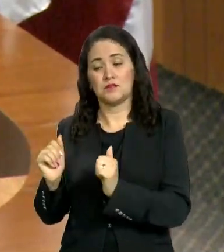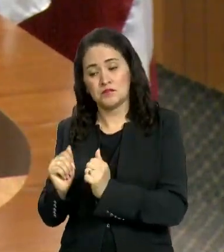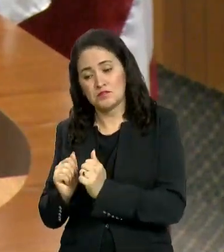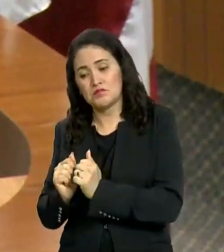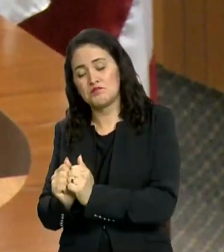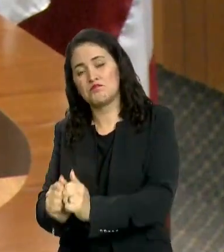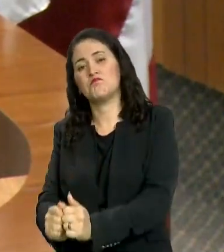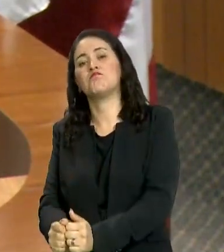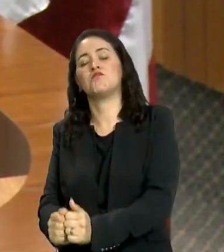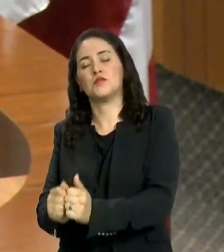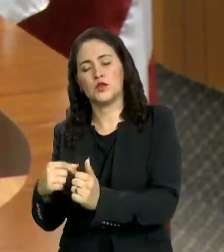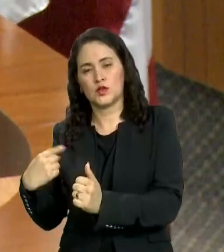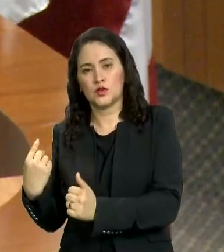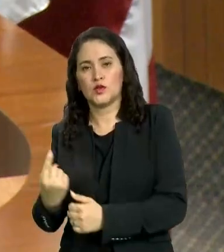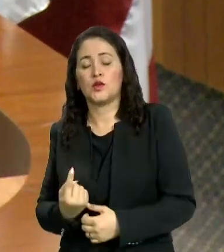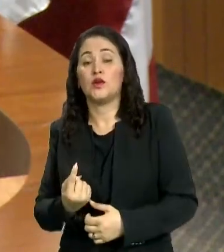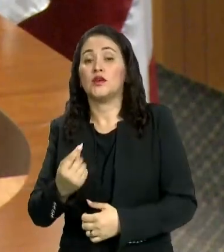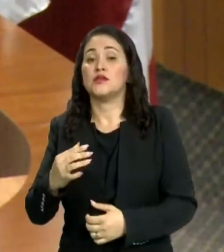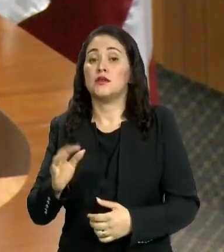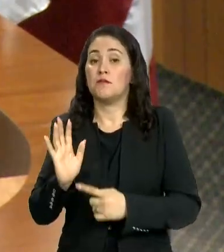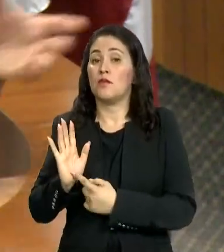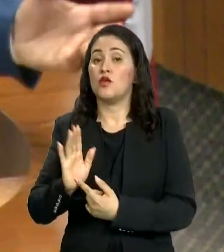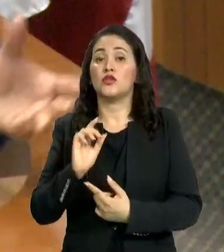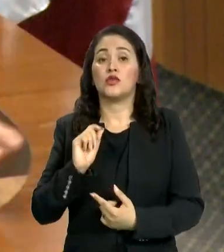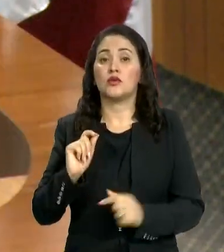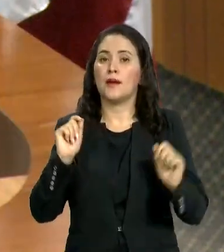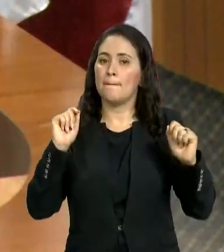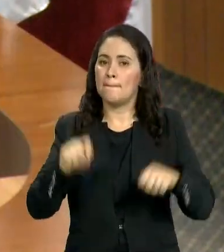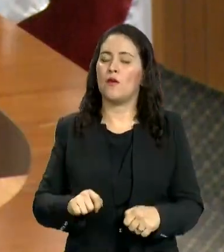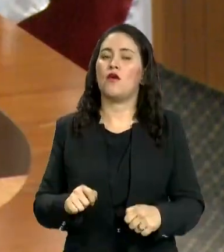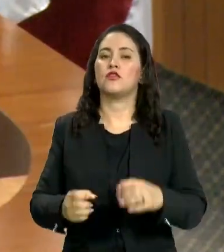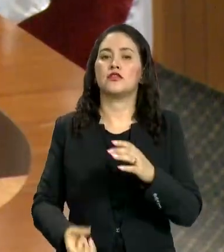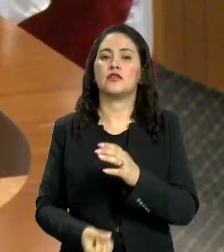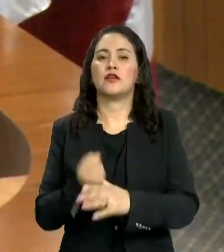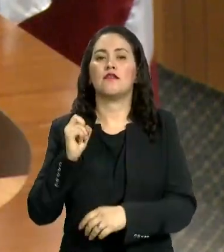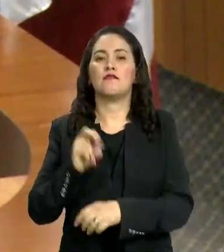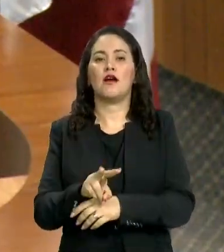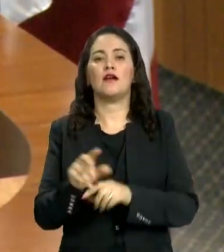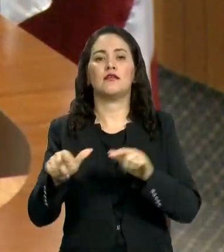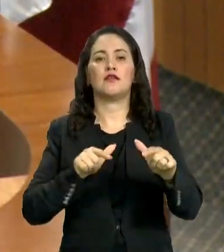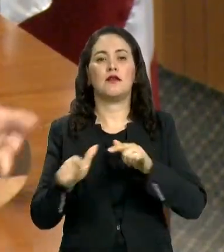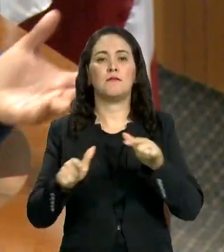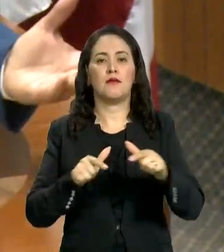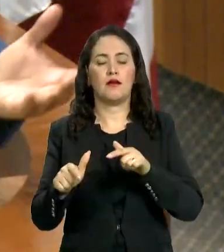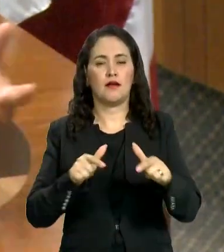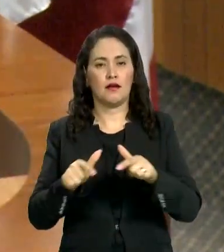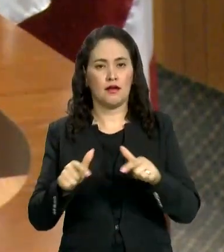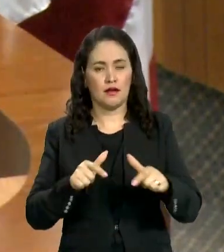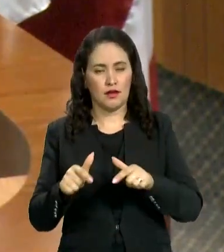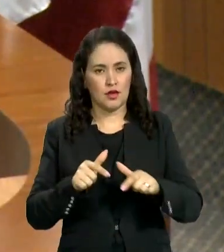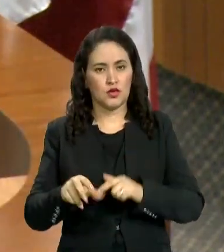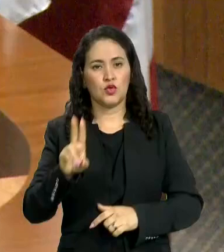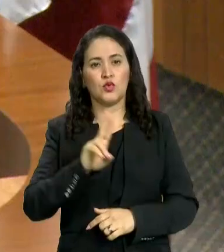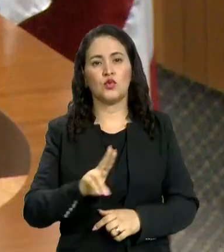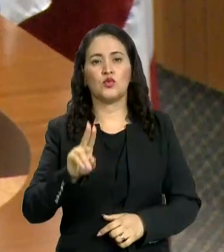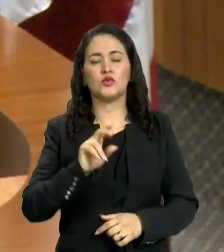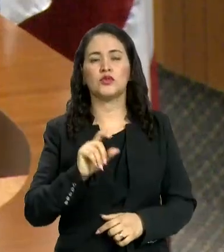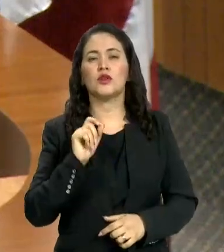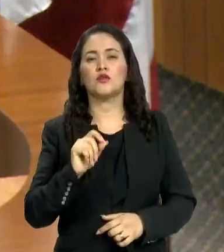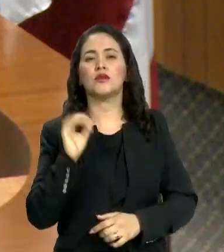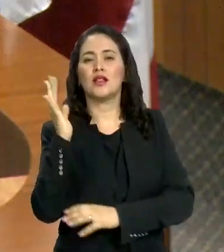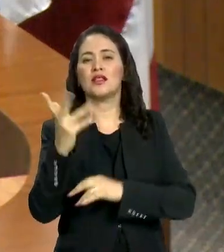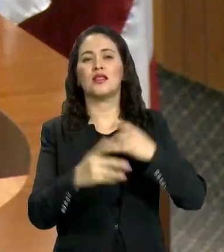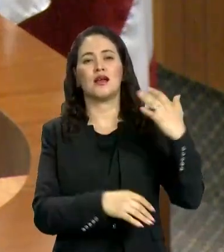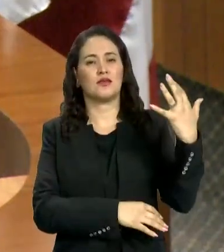emprego através do Babaçu que já foi uma pauta muito importante da economia do Estado mas infelizmente deputado Carlos